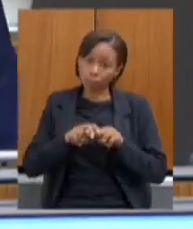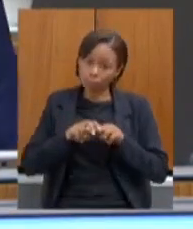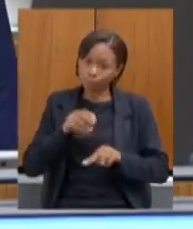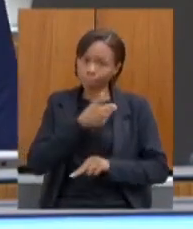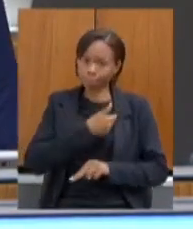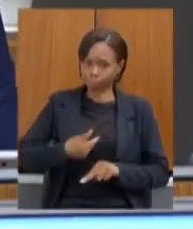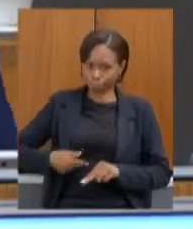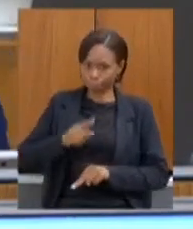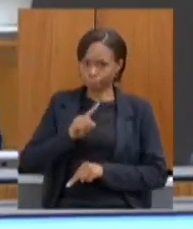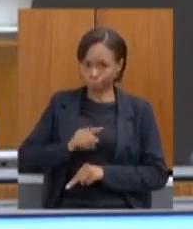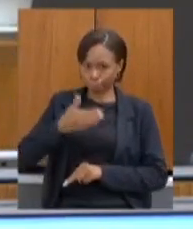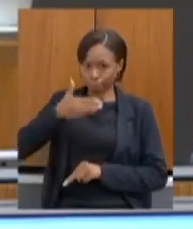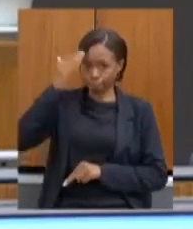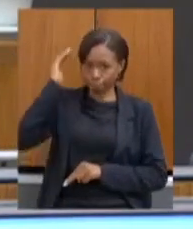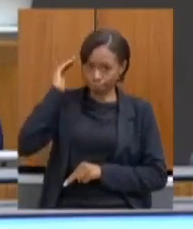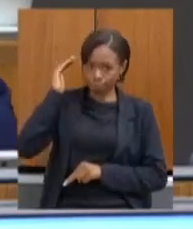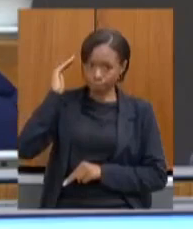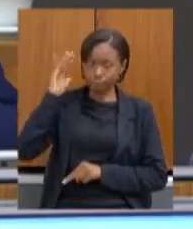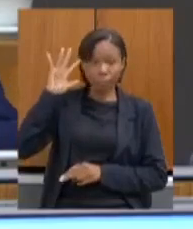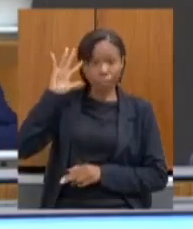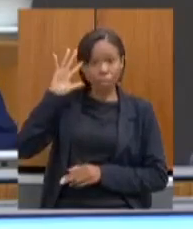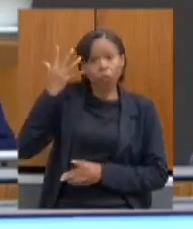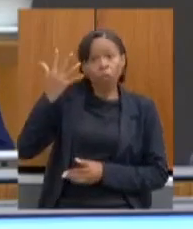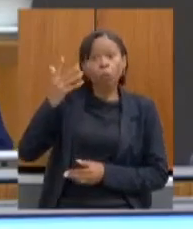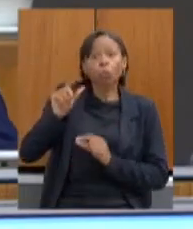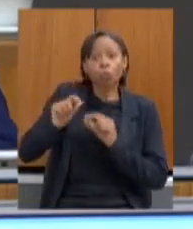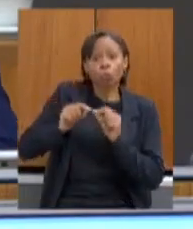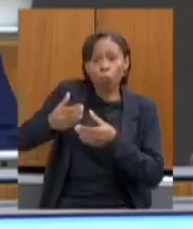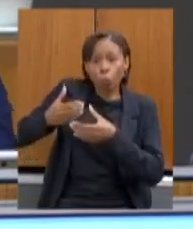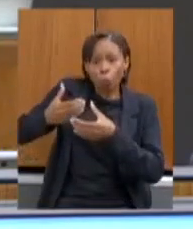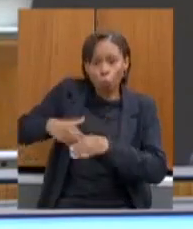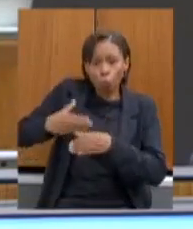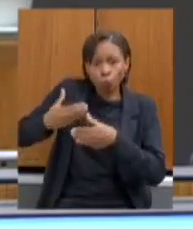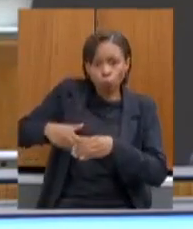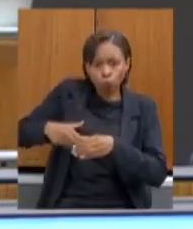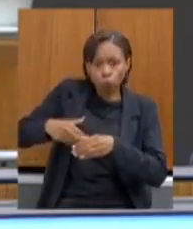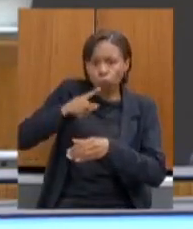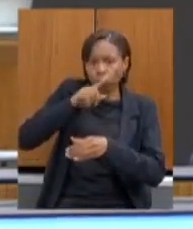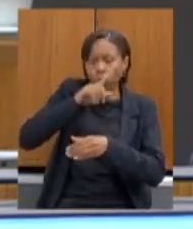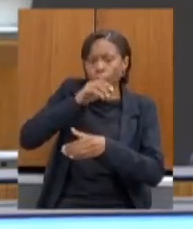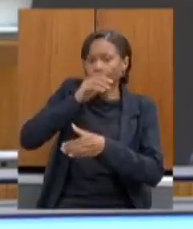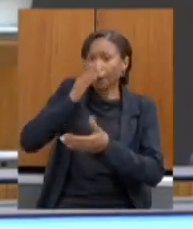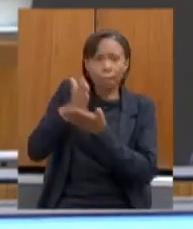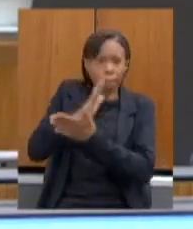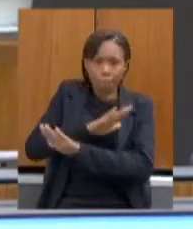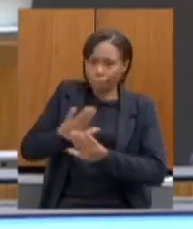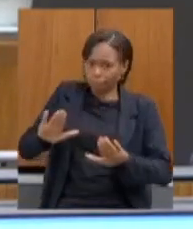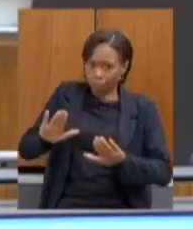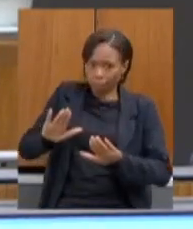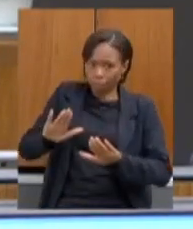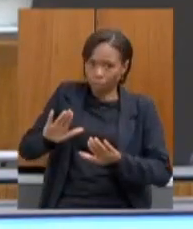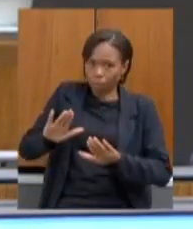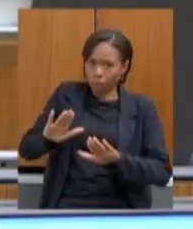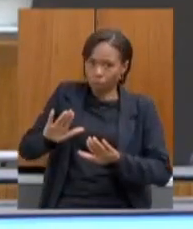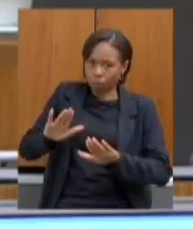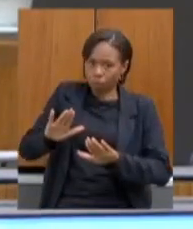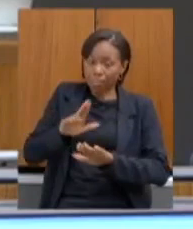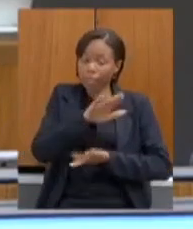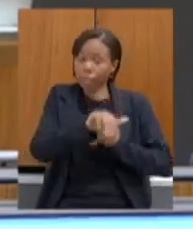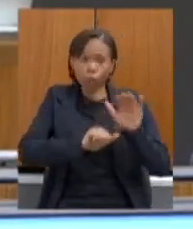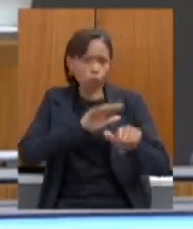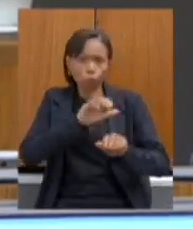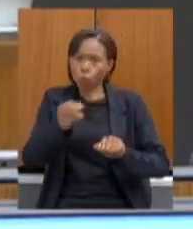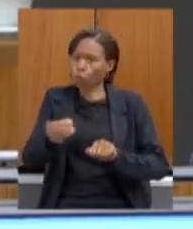de encerrar o concurso presente sem a convocação de novos excedentes.